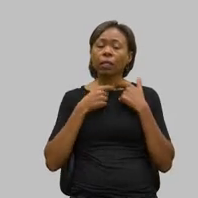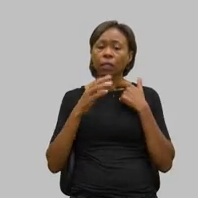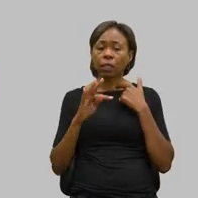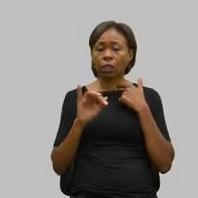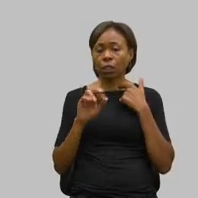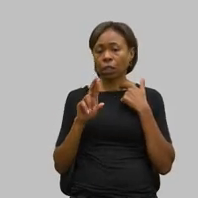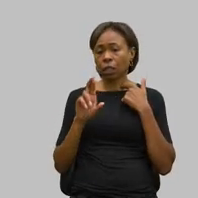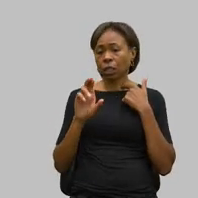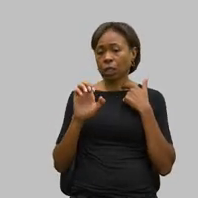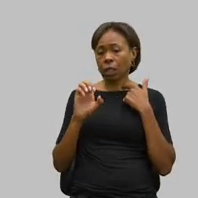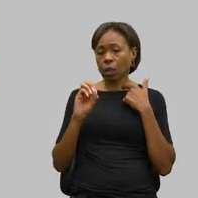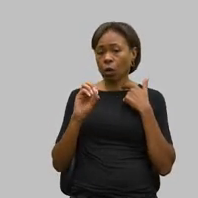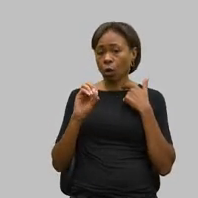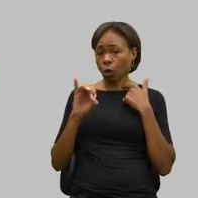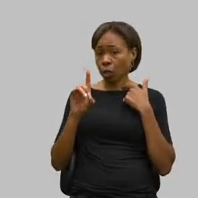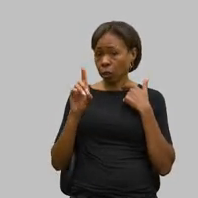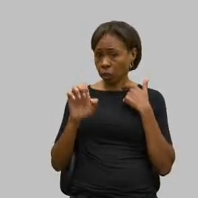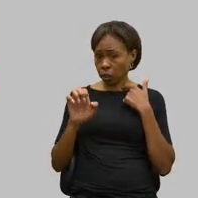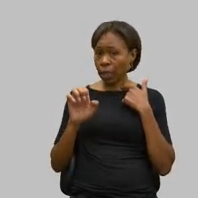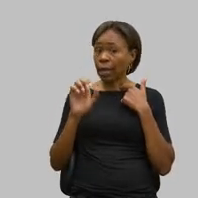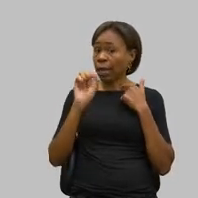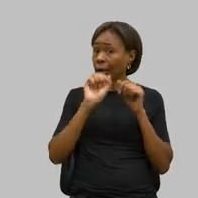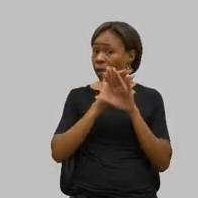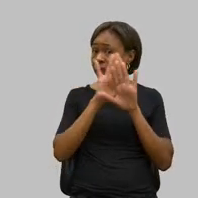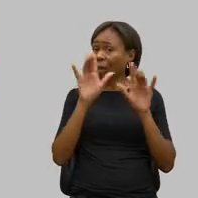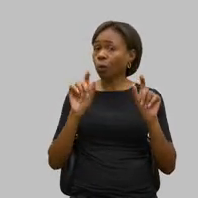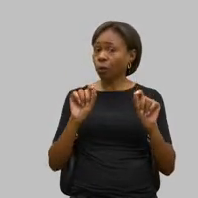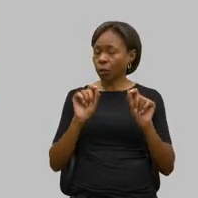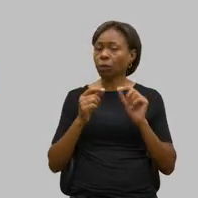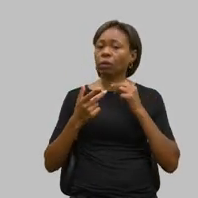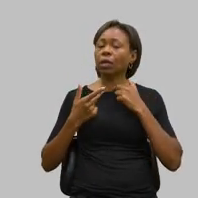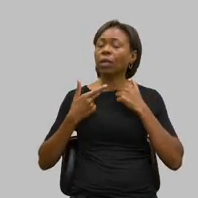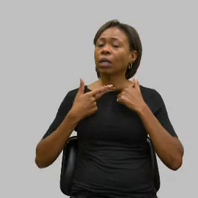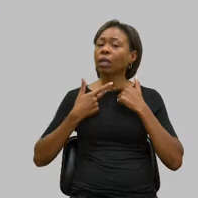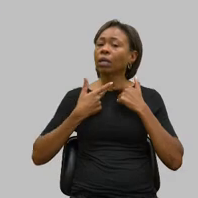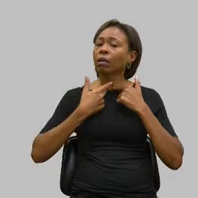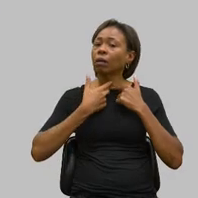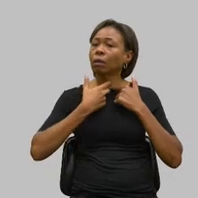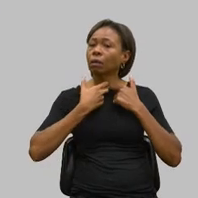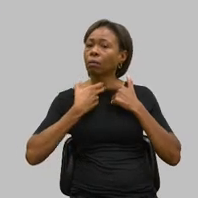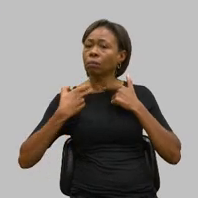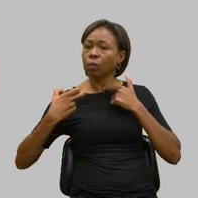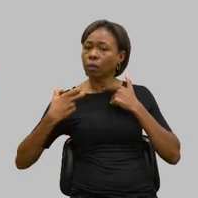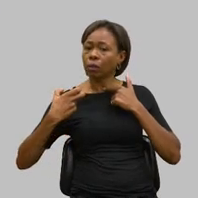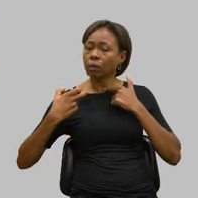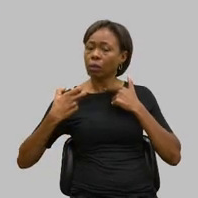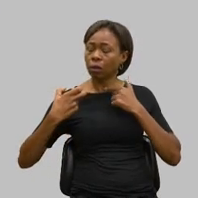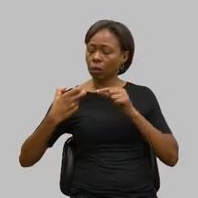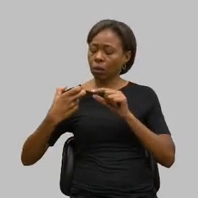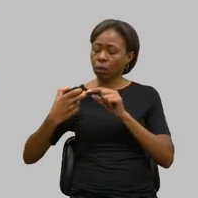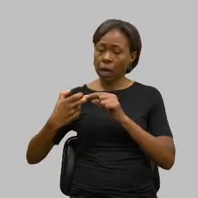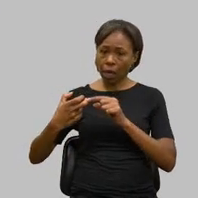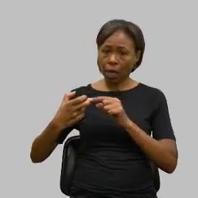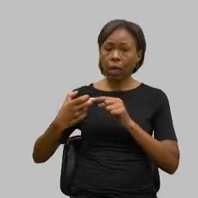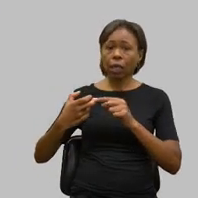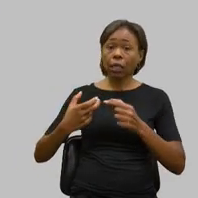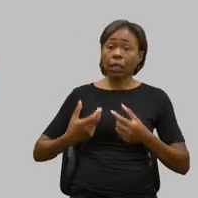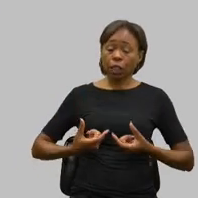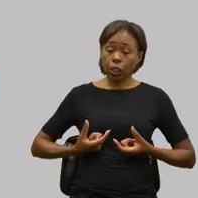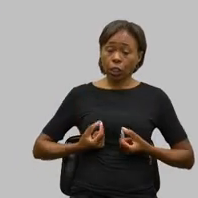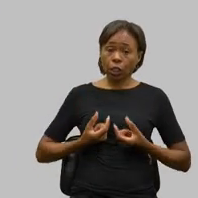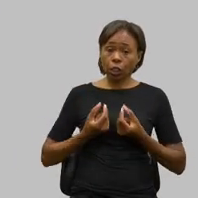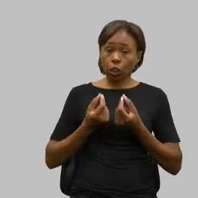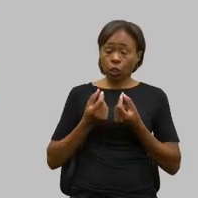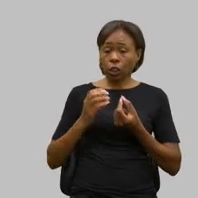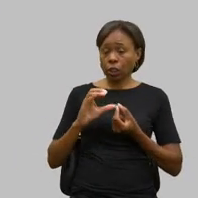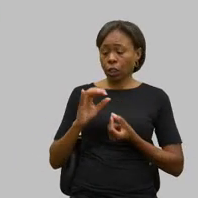Você faz a punção, vem citologia 5. Faz a cirurgia, vem